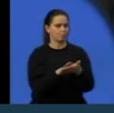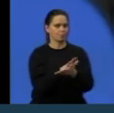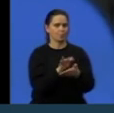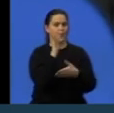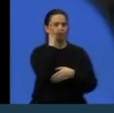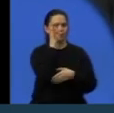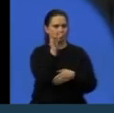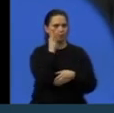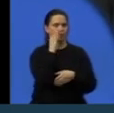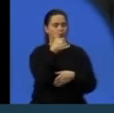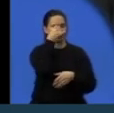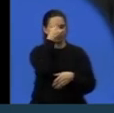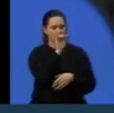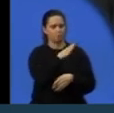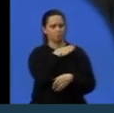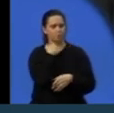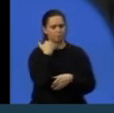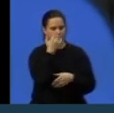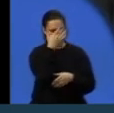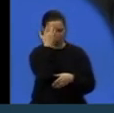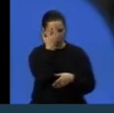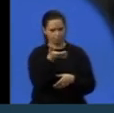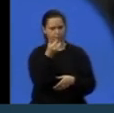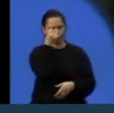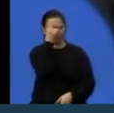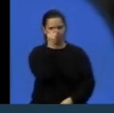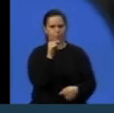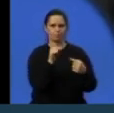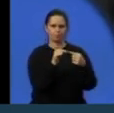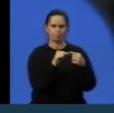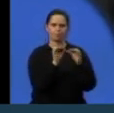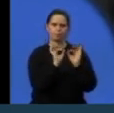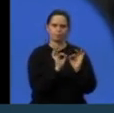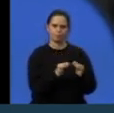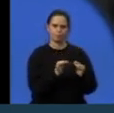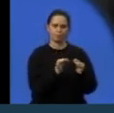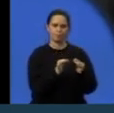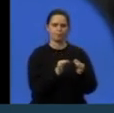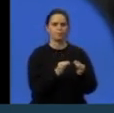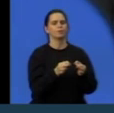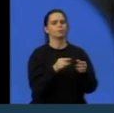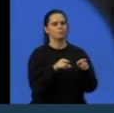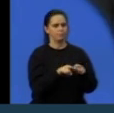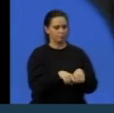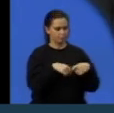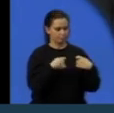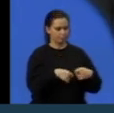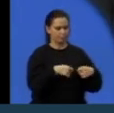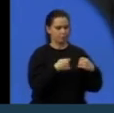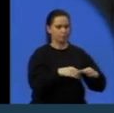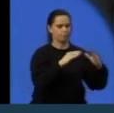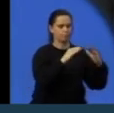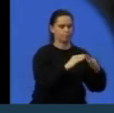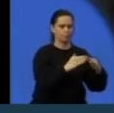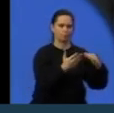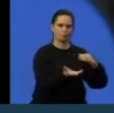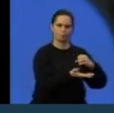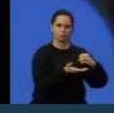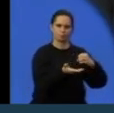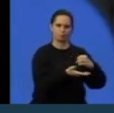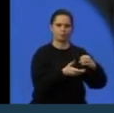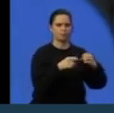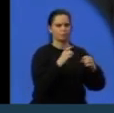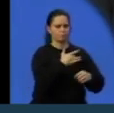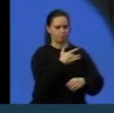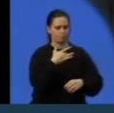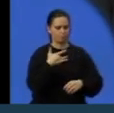risco de morte também. Ela deve incluir a rede básica de saúde, o SAMU, que é